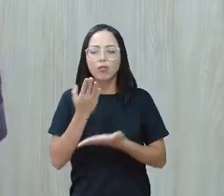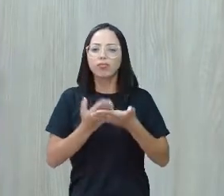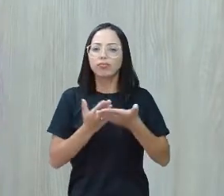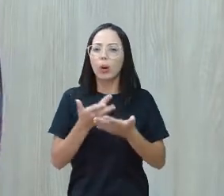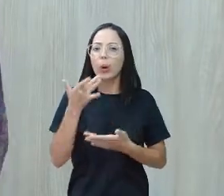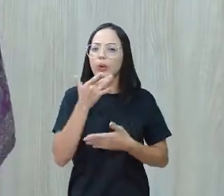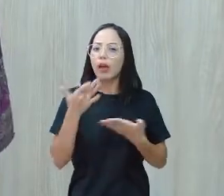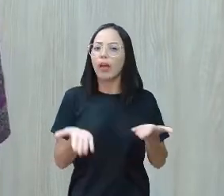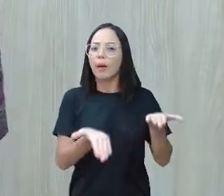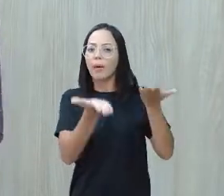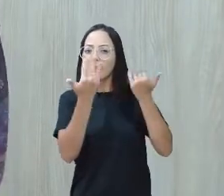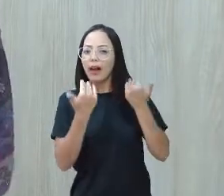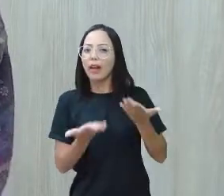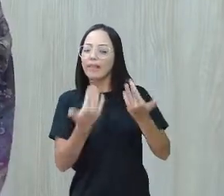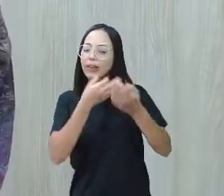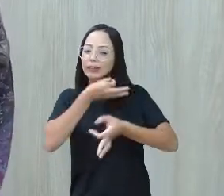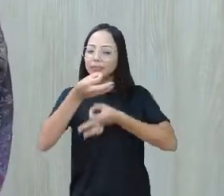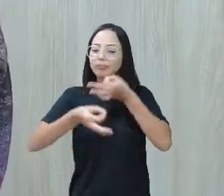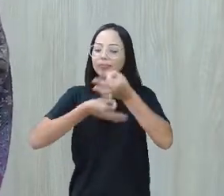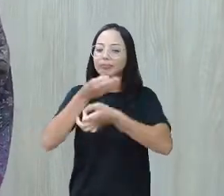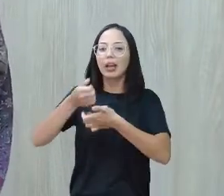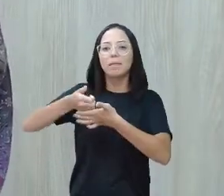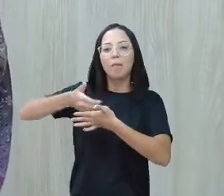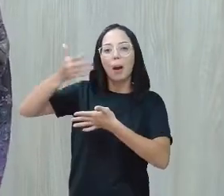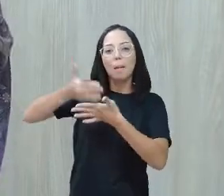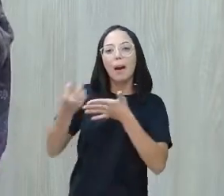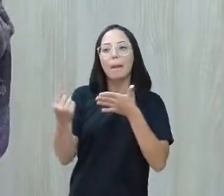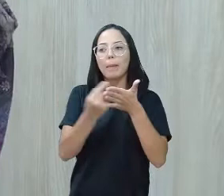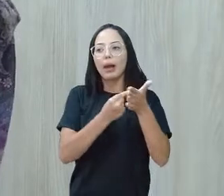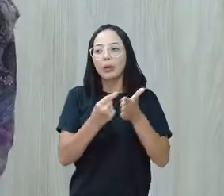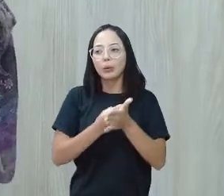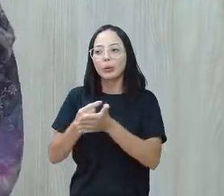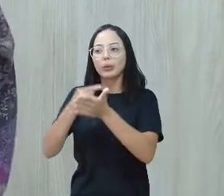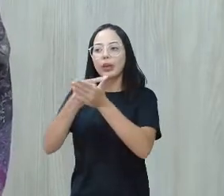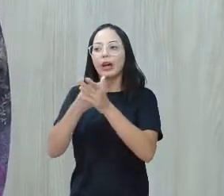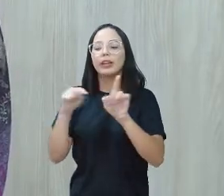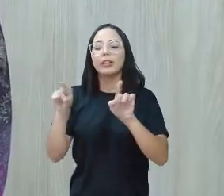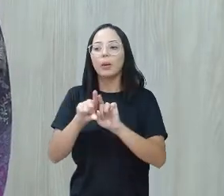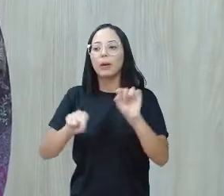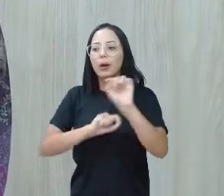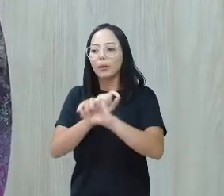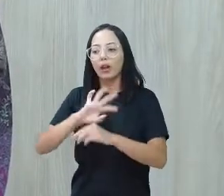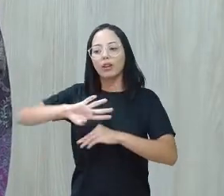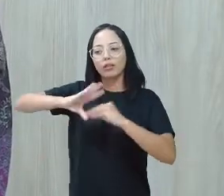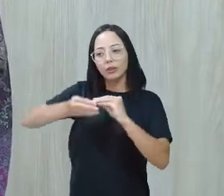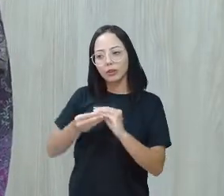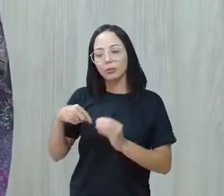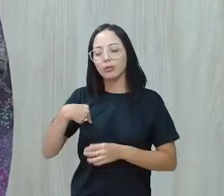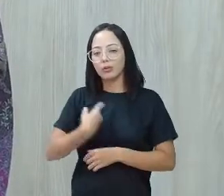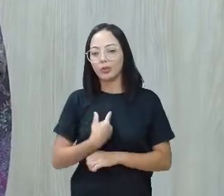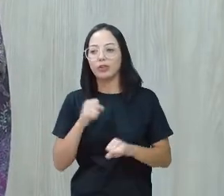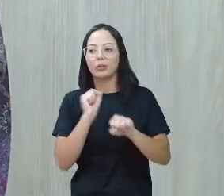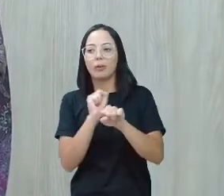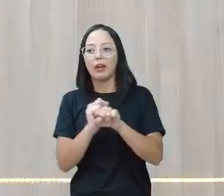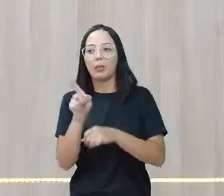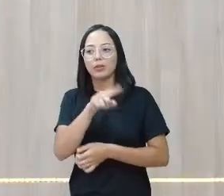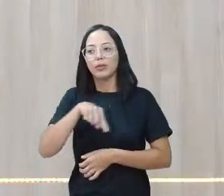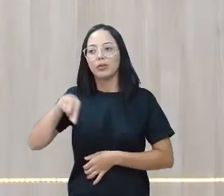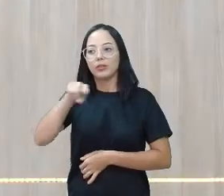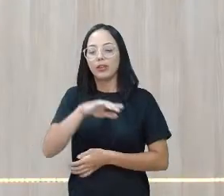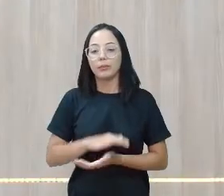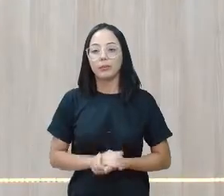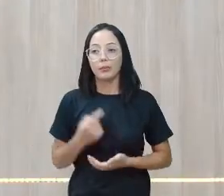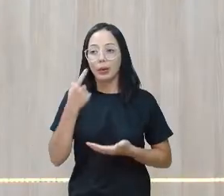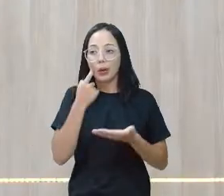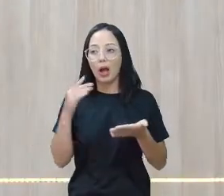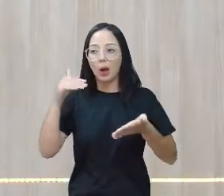Então, vem interagir com a gente, vem perguntar, não é? E dar a sua contribuição também, a gente está te esperando. É a última aula